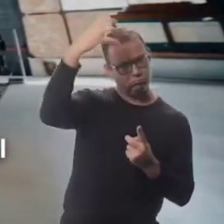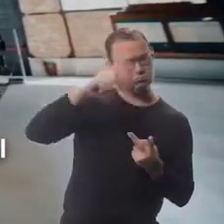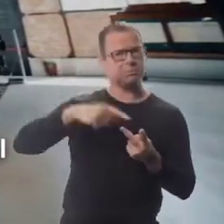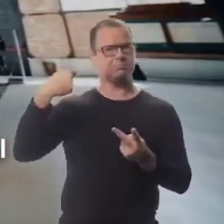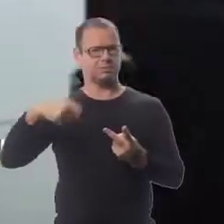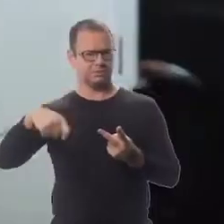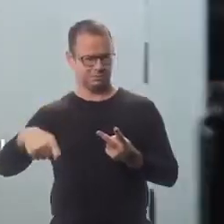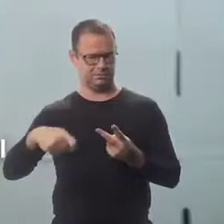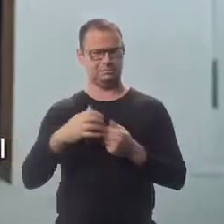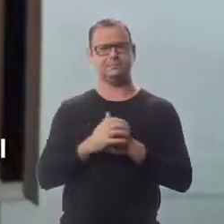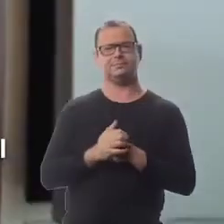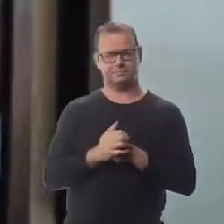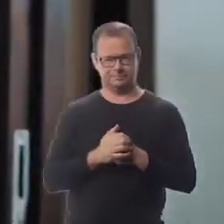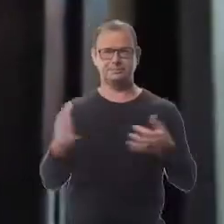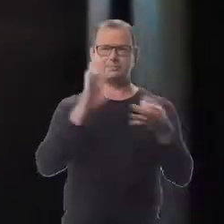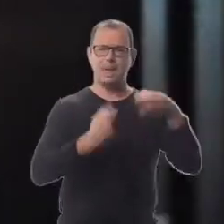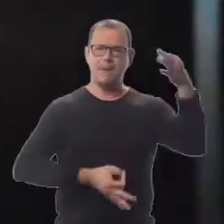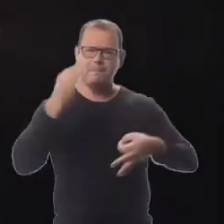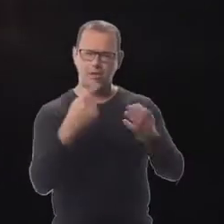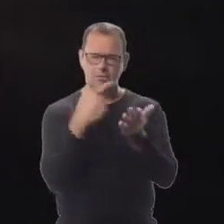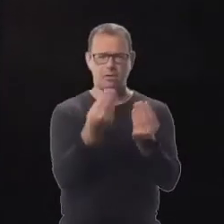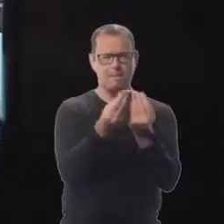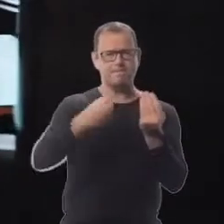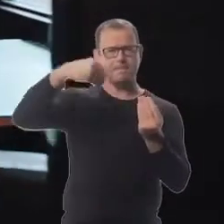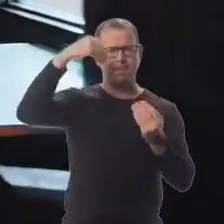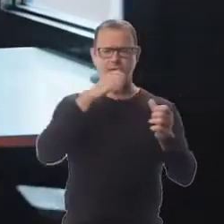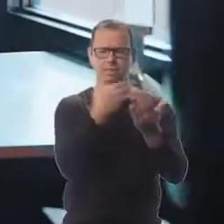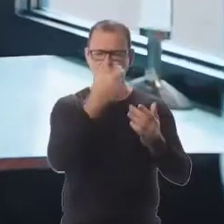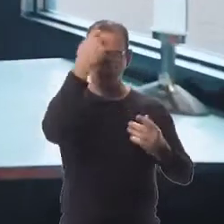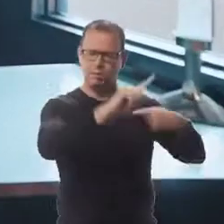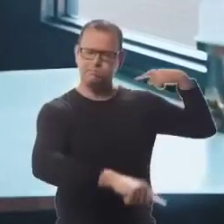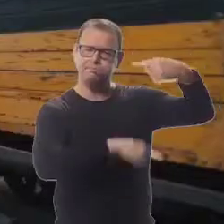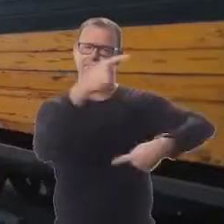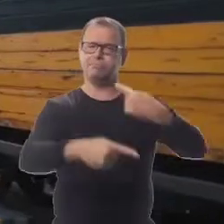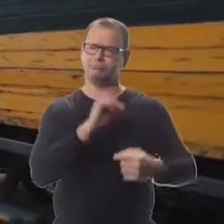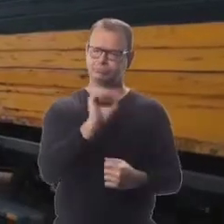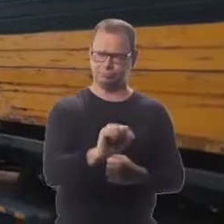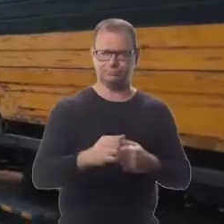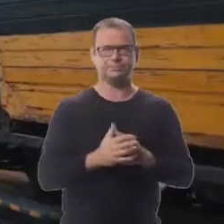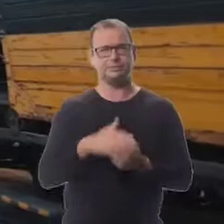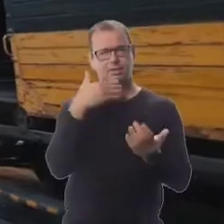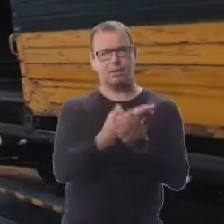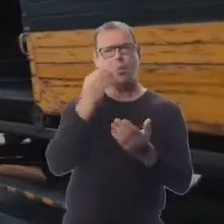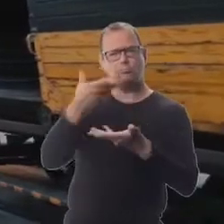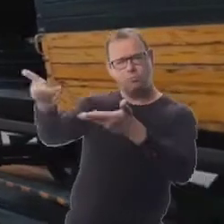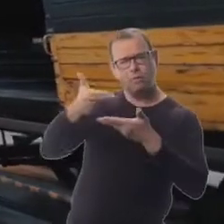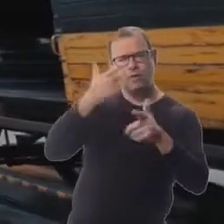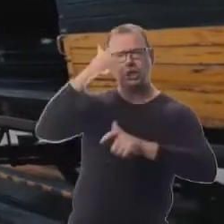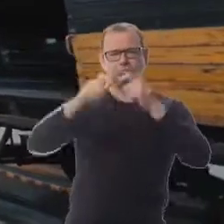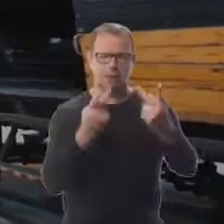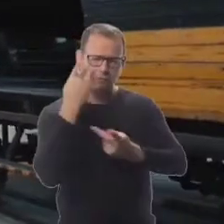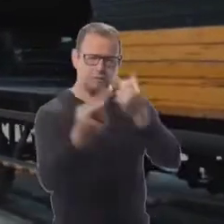Real e o Comboio Presidencial, máquinas extraordinárias que trilharam os caminhos da história e que convidam os visitantes